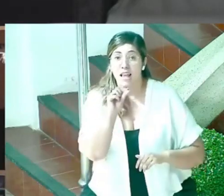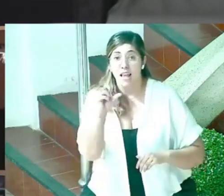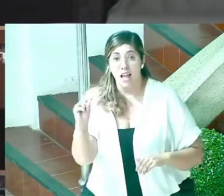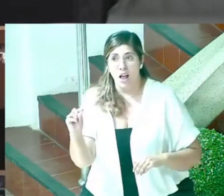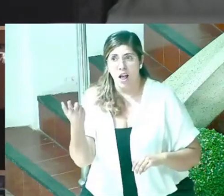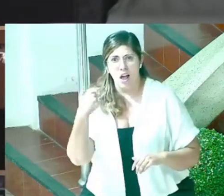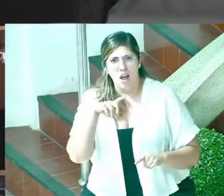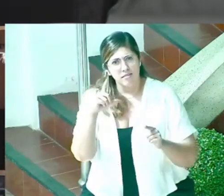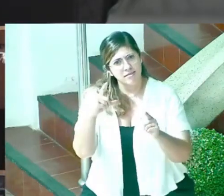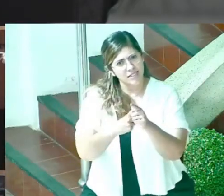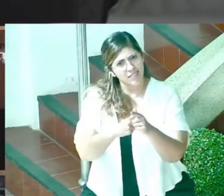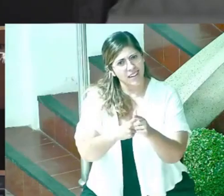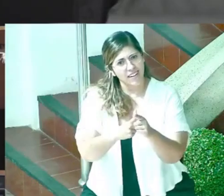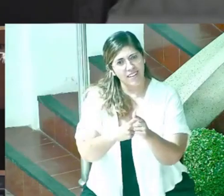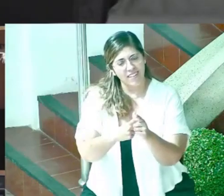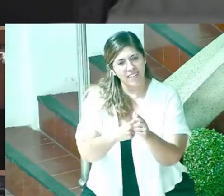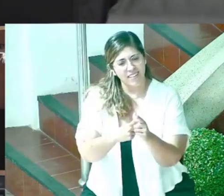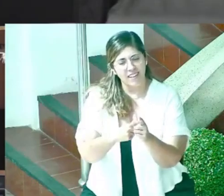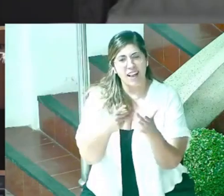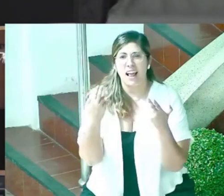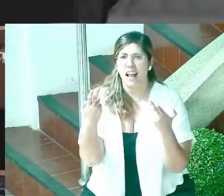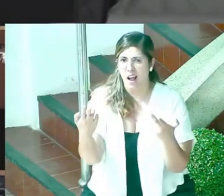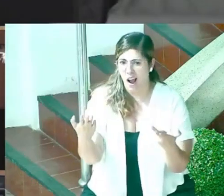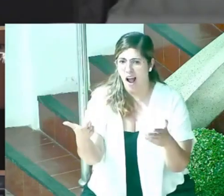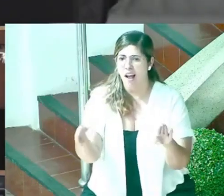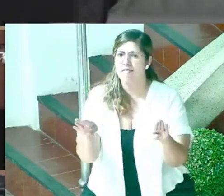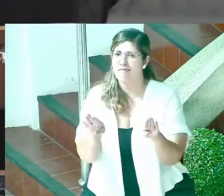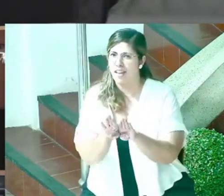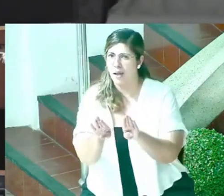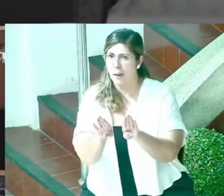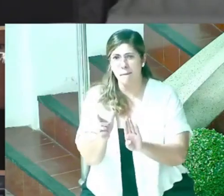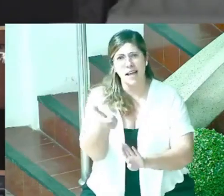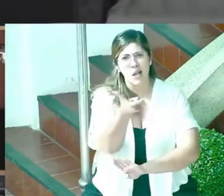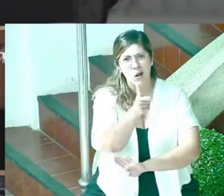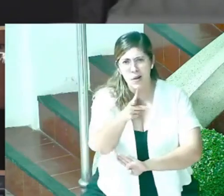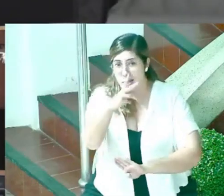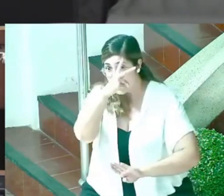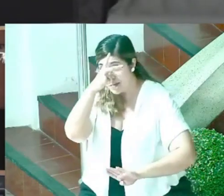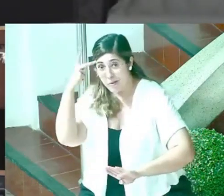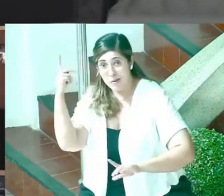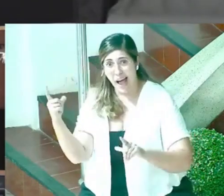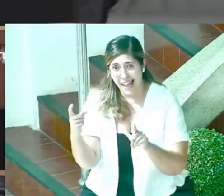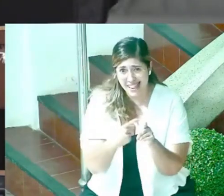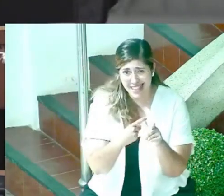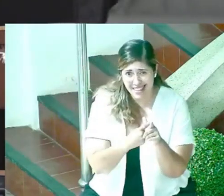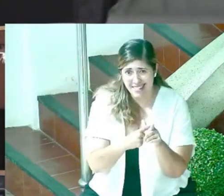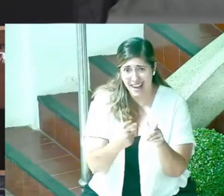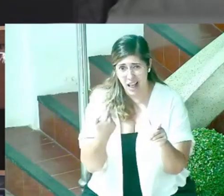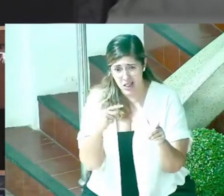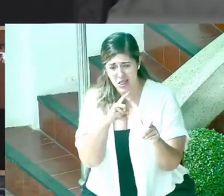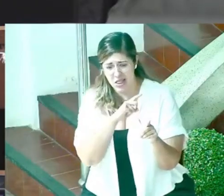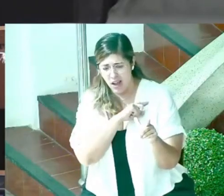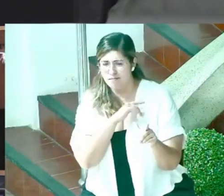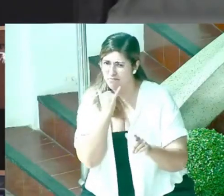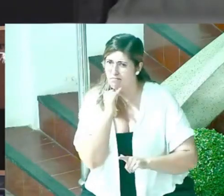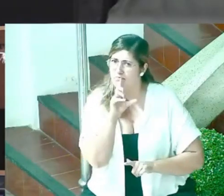Ele está querendo ensinar que o perdão de Deus é uma espécie de prêmio que Ele dá àqueles